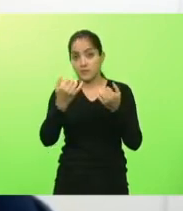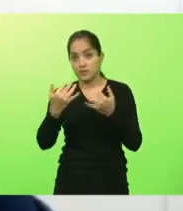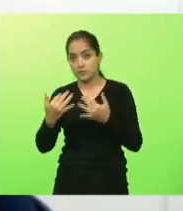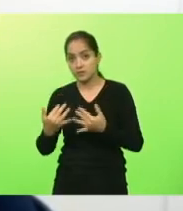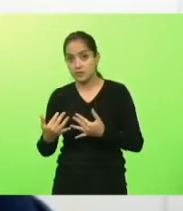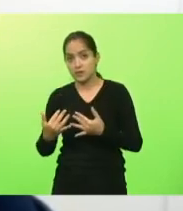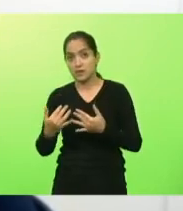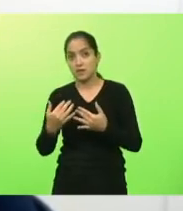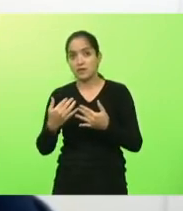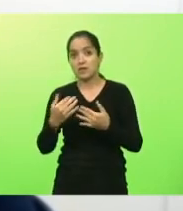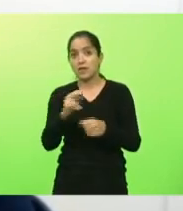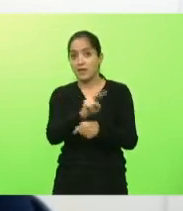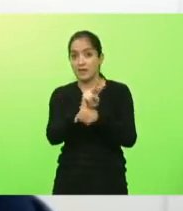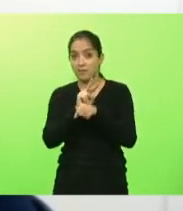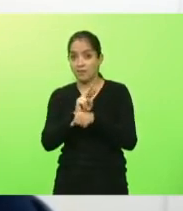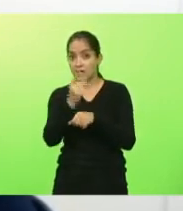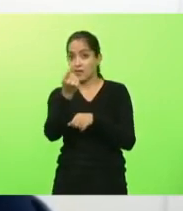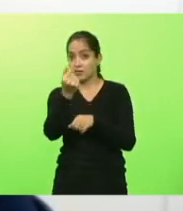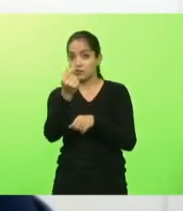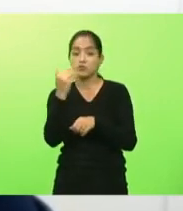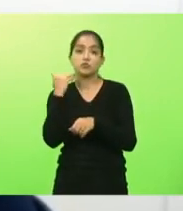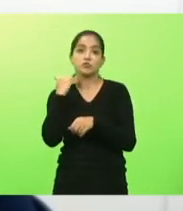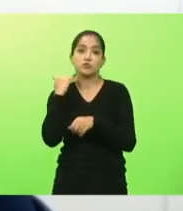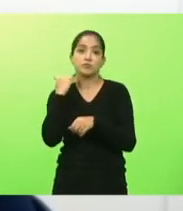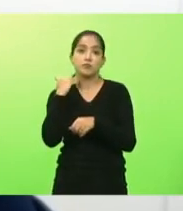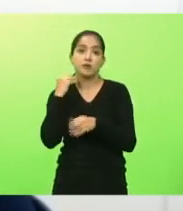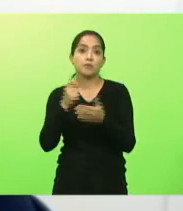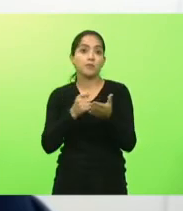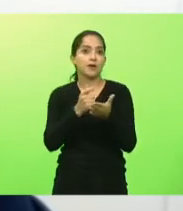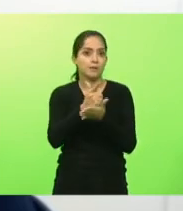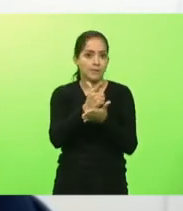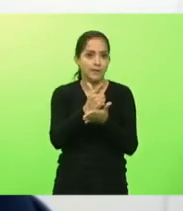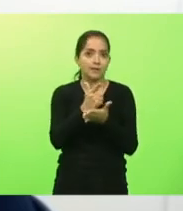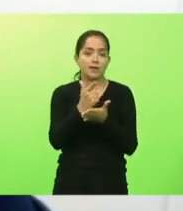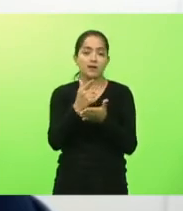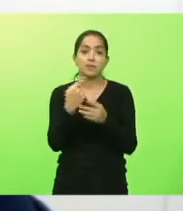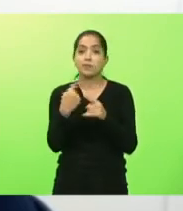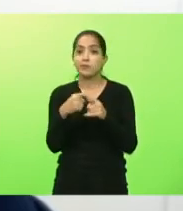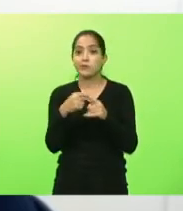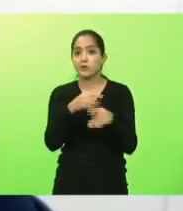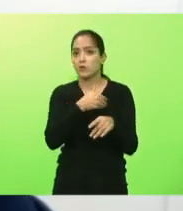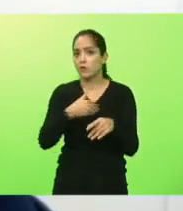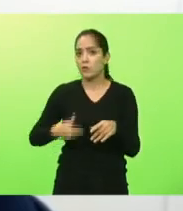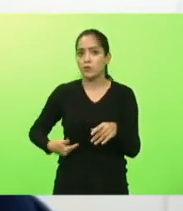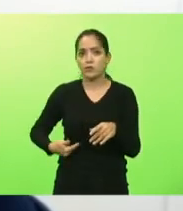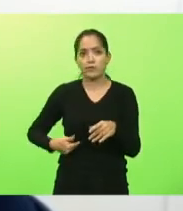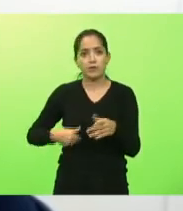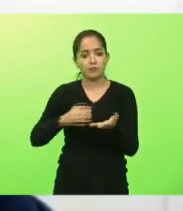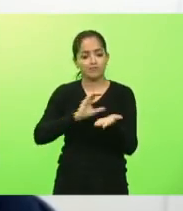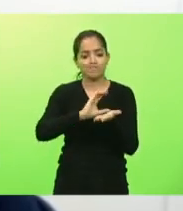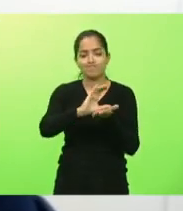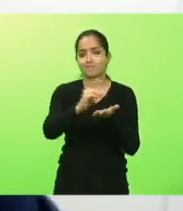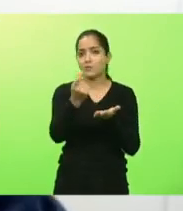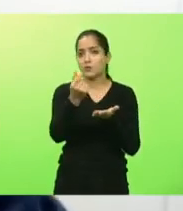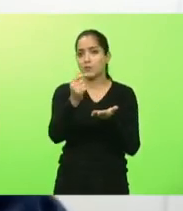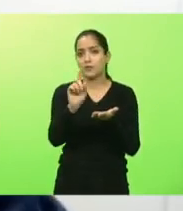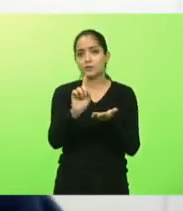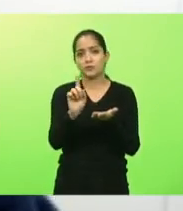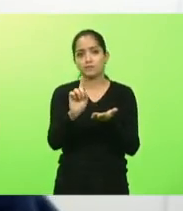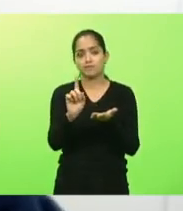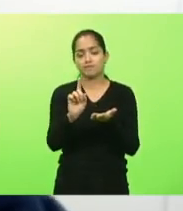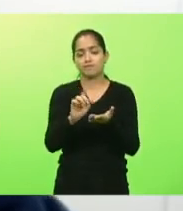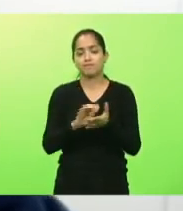empréstimos bancários para poder pagar nossas contas, porque o governo do Estado não faz o repasse. Então,